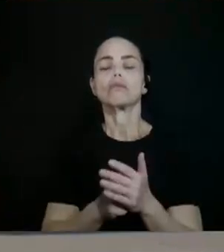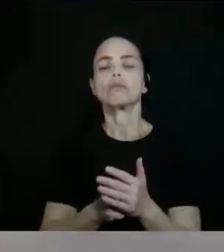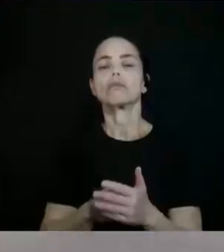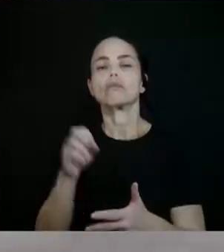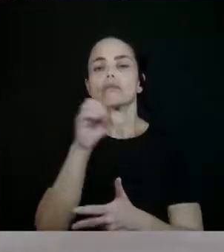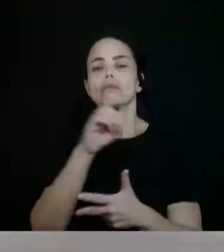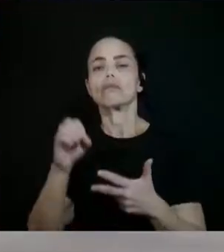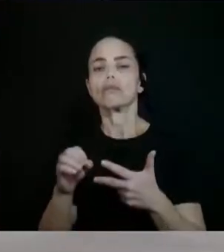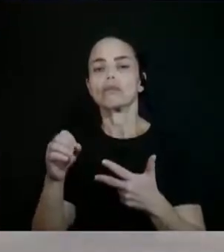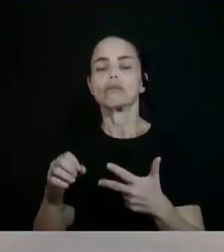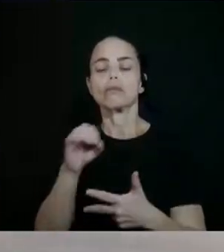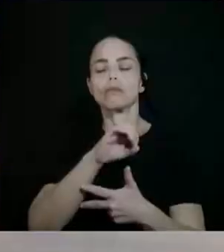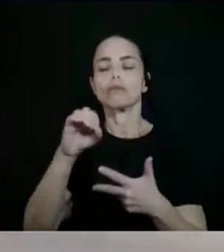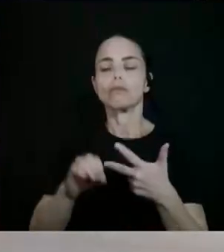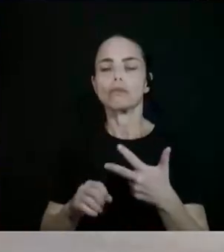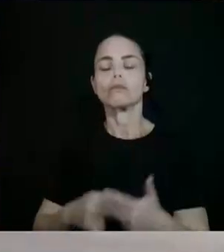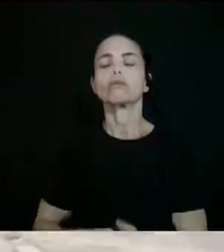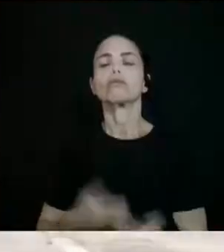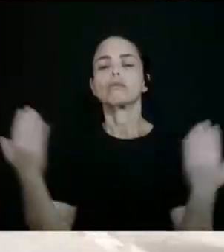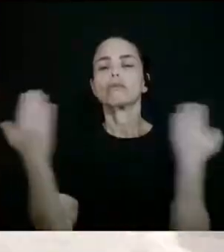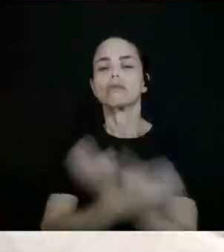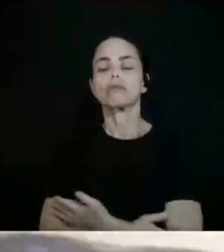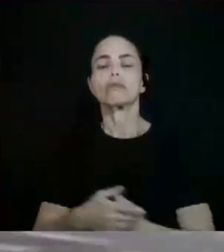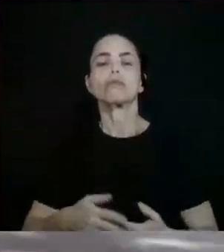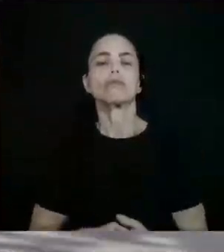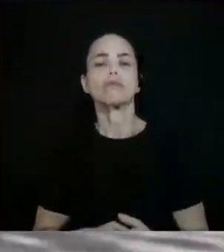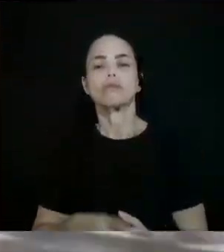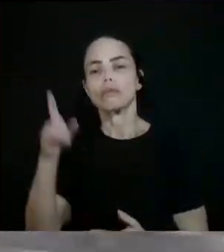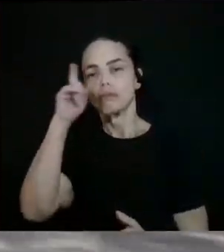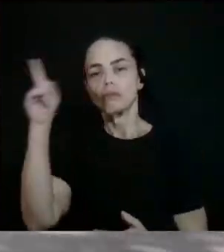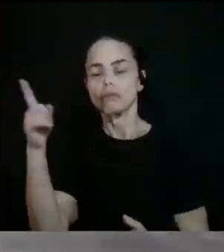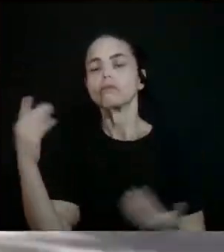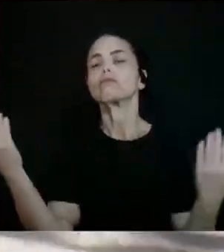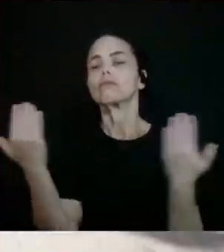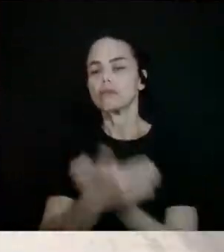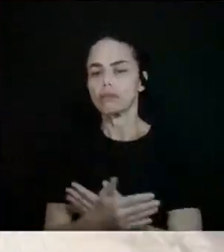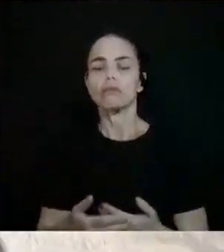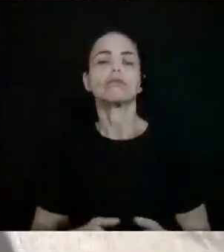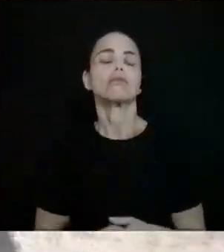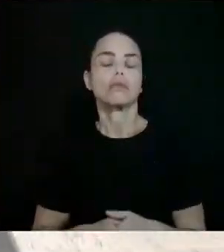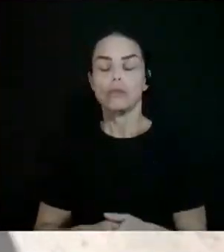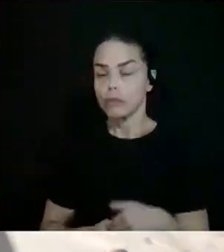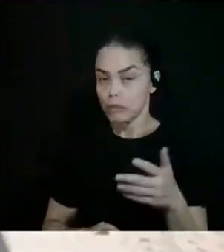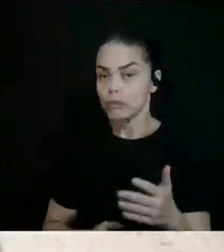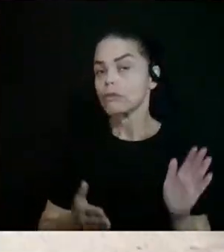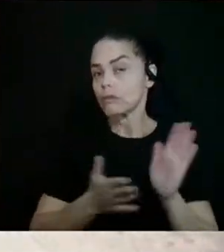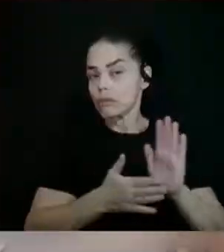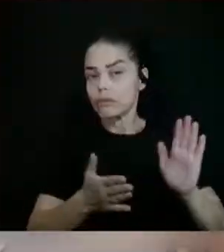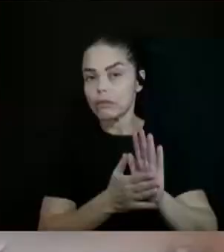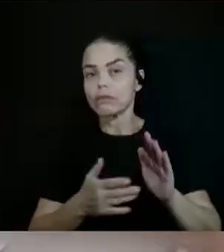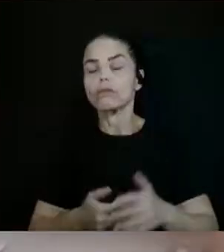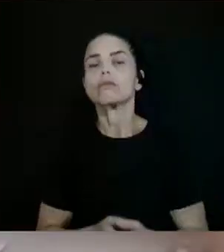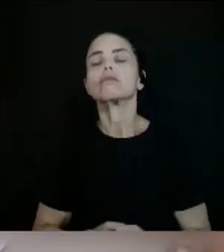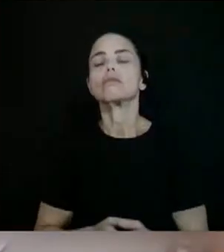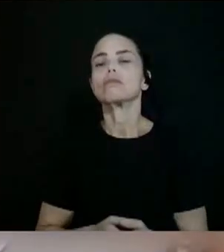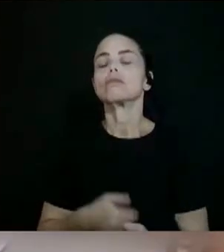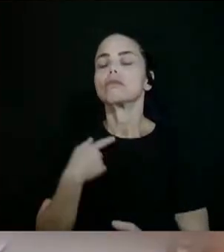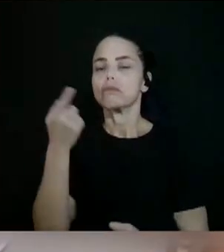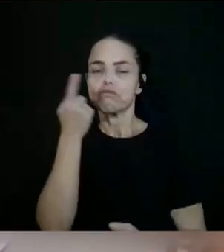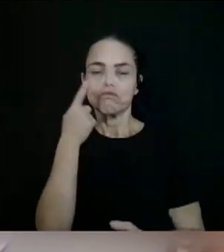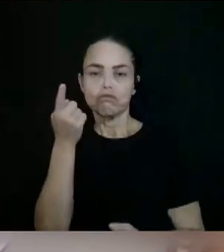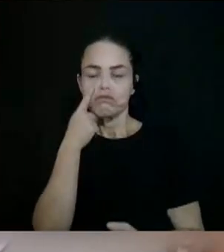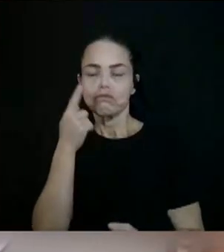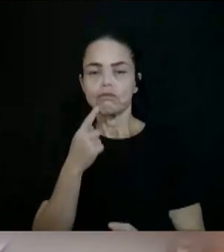Exame Nacional do Ensino Médio, nos dias de aplicação das provas. A proposta recebeu pedido de vistas do